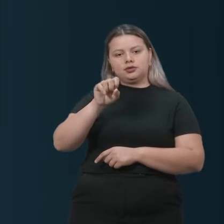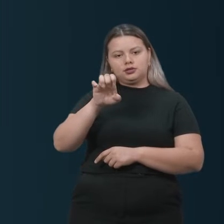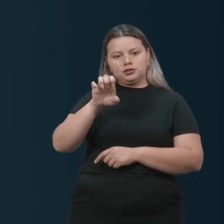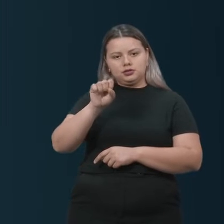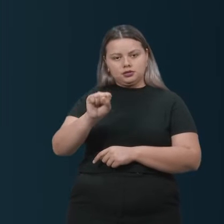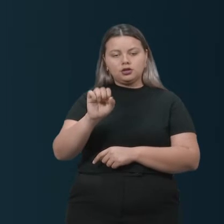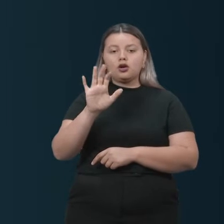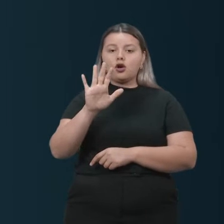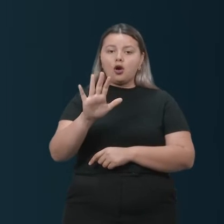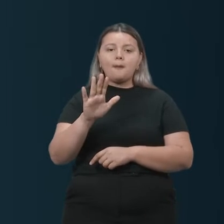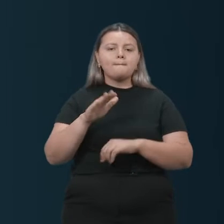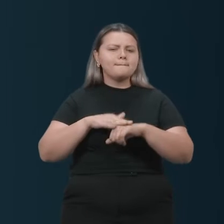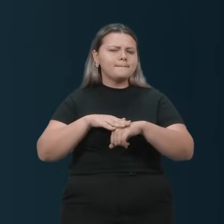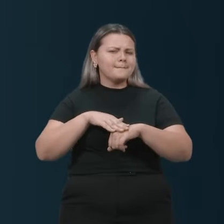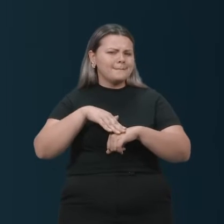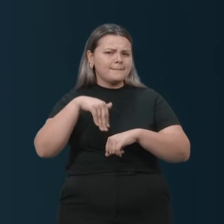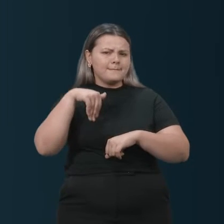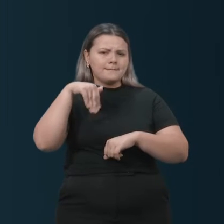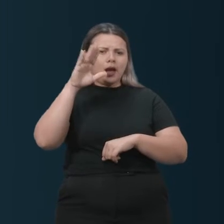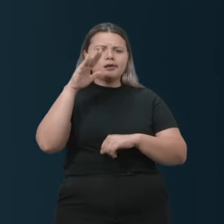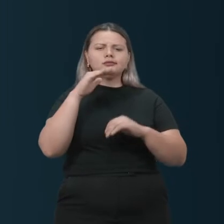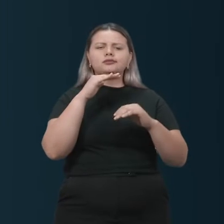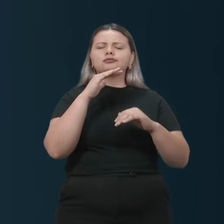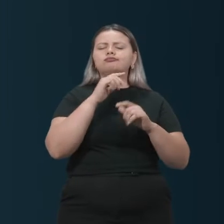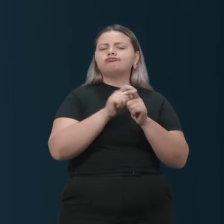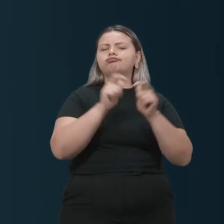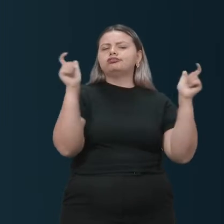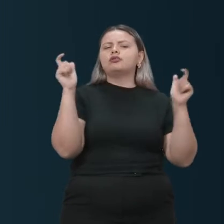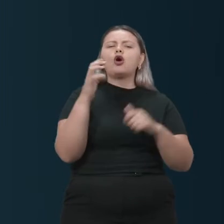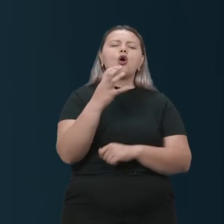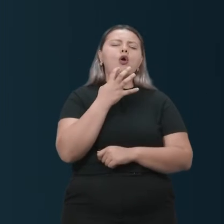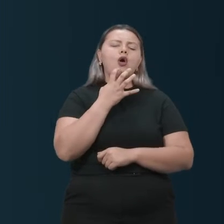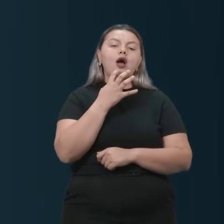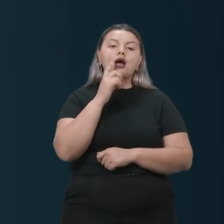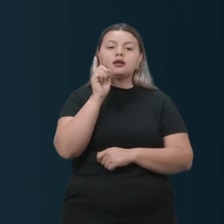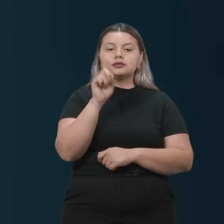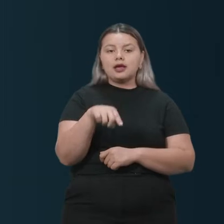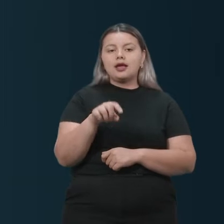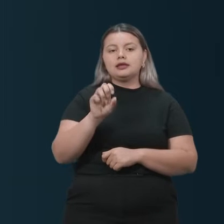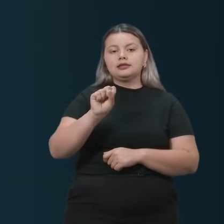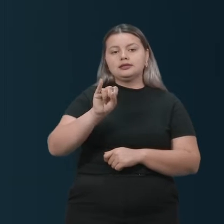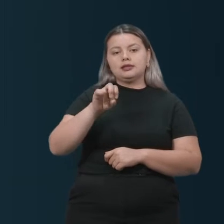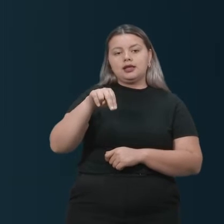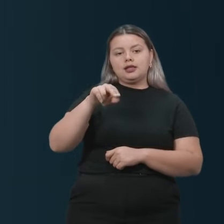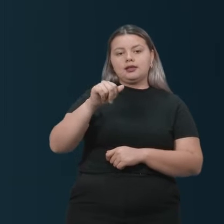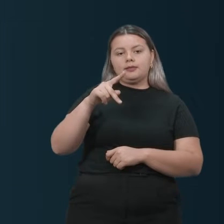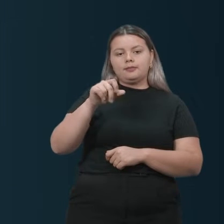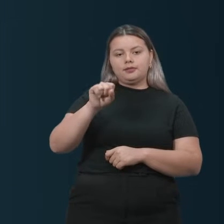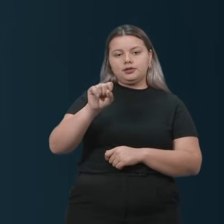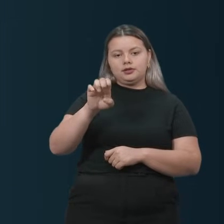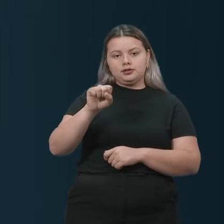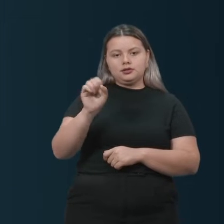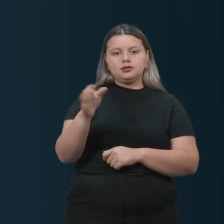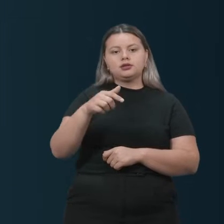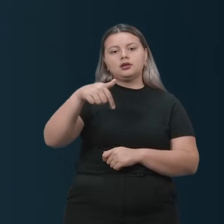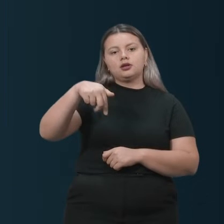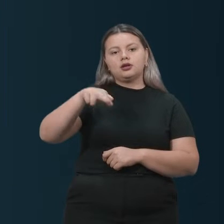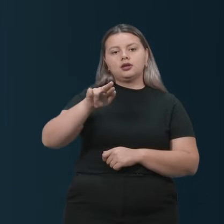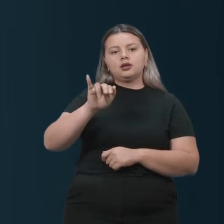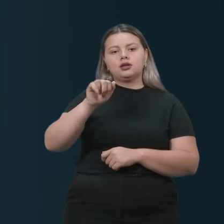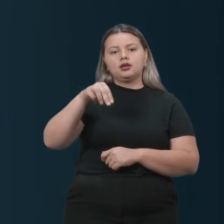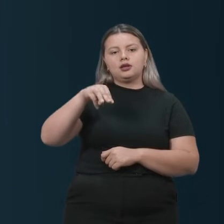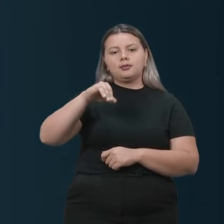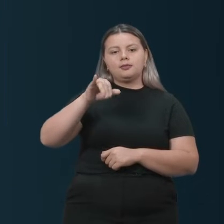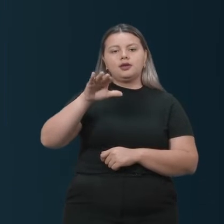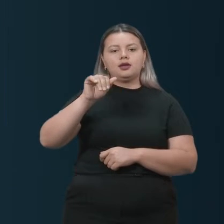mas talvez a sinapse mais comum no sistema nervoso sejam as sinapses químicas, que